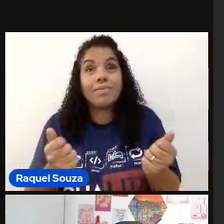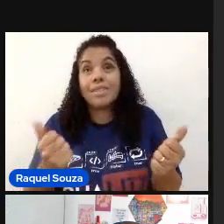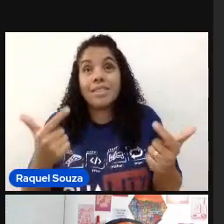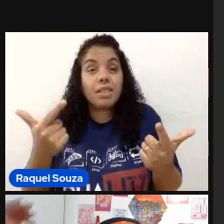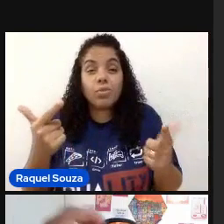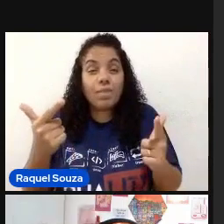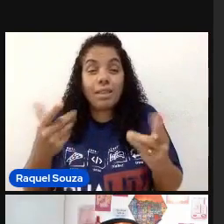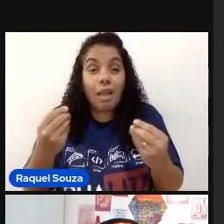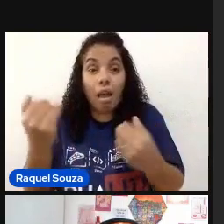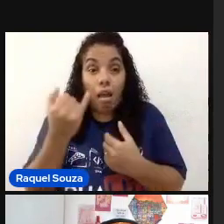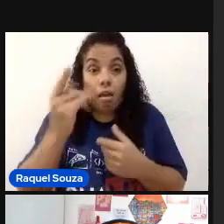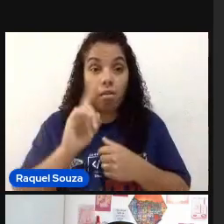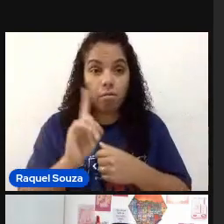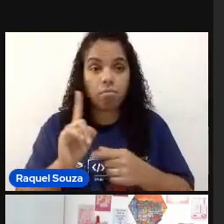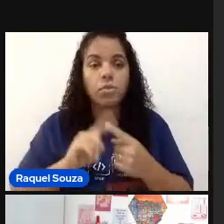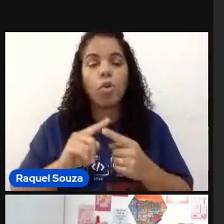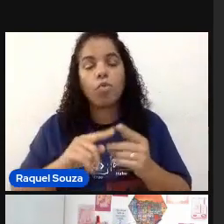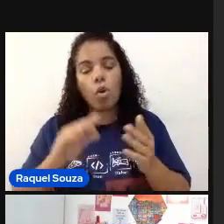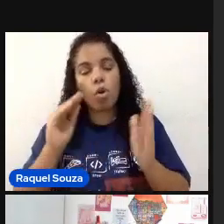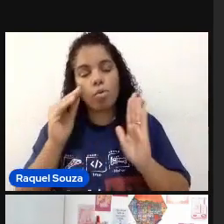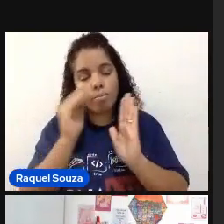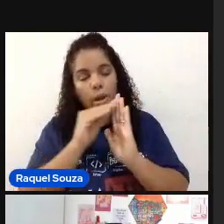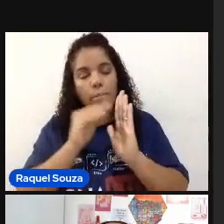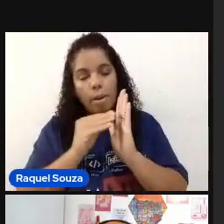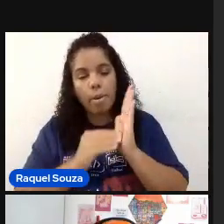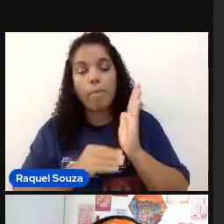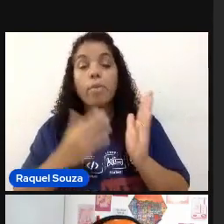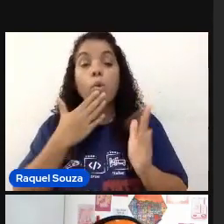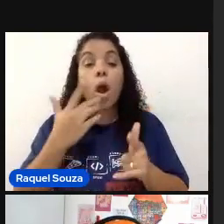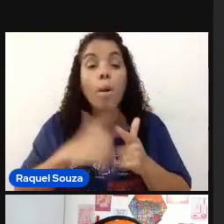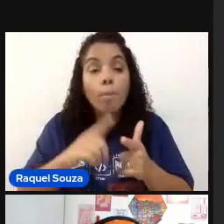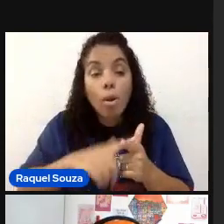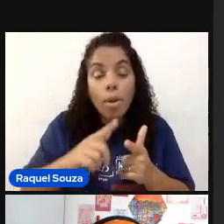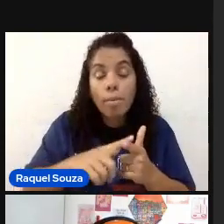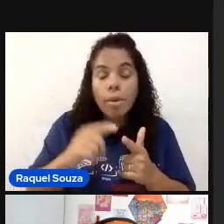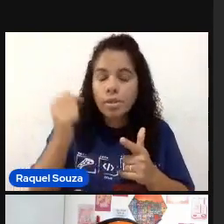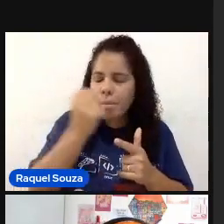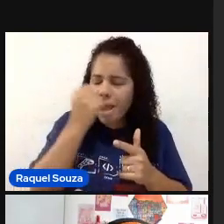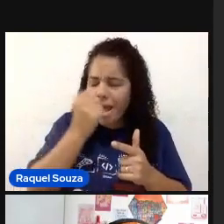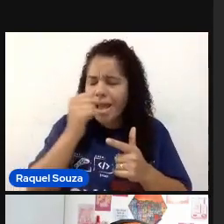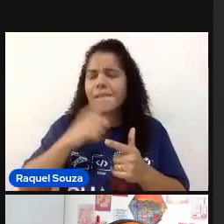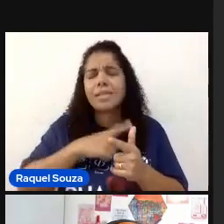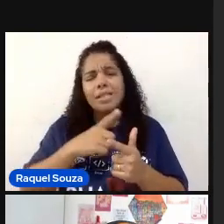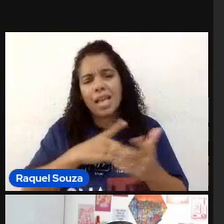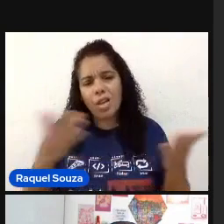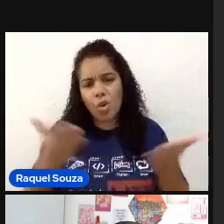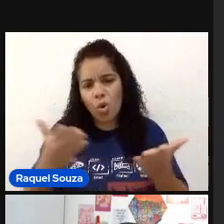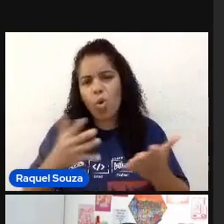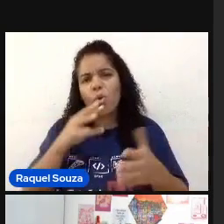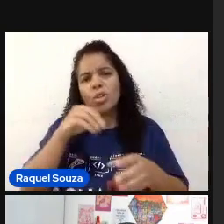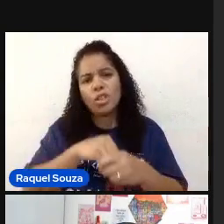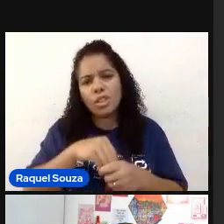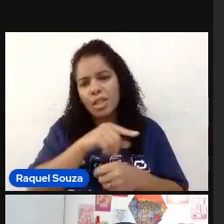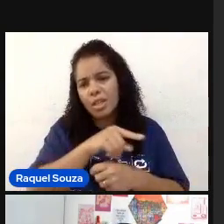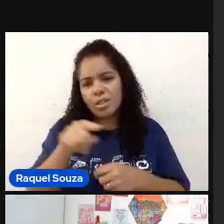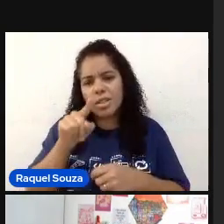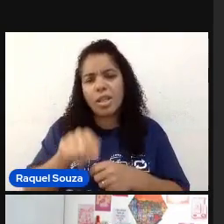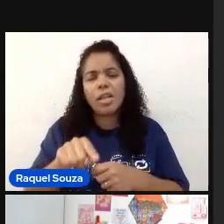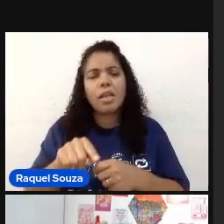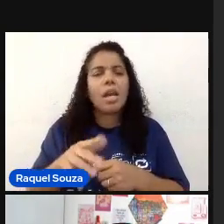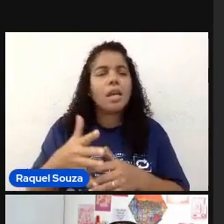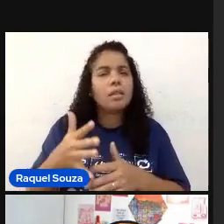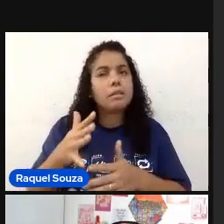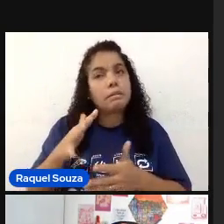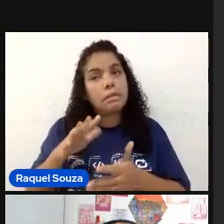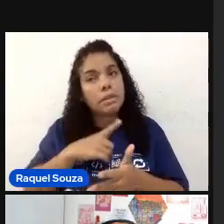insignificantes. Então, eu vou ranqueando. Quais são os problemas mais extremos que ela tem hoje, dentro daqueles que são moderados, que a gente pode